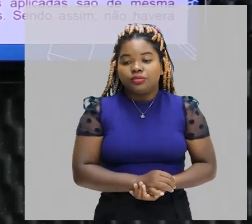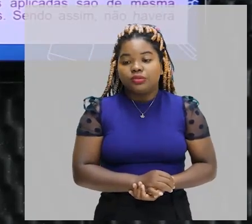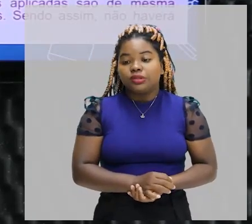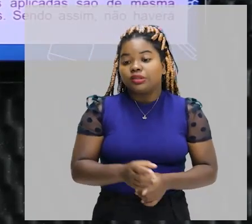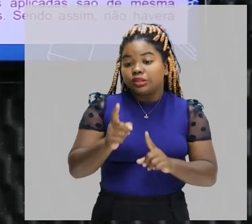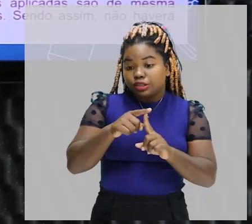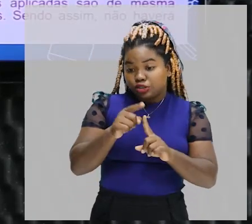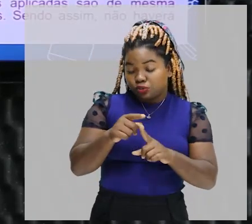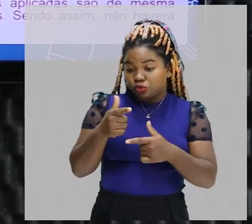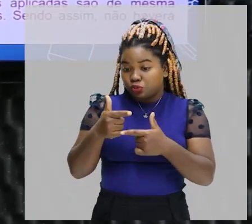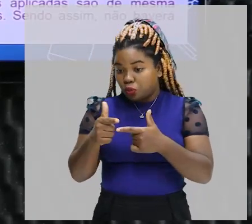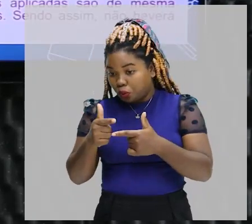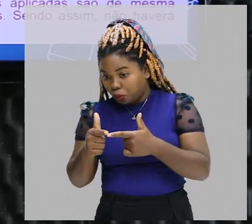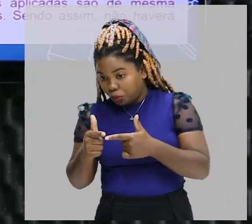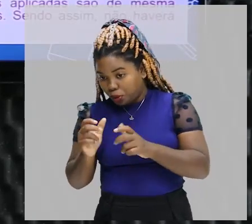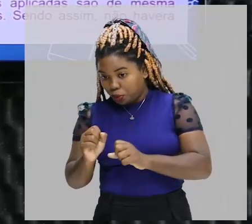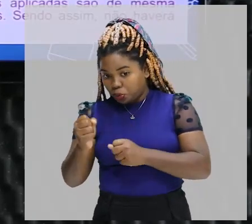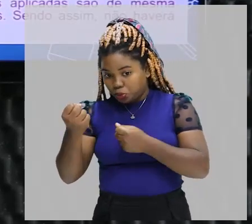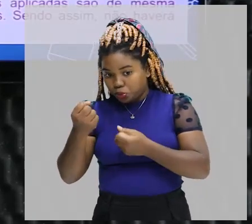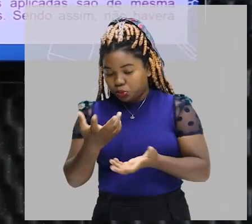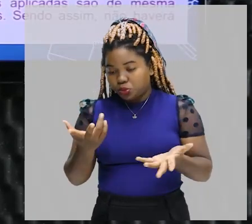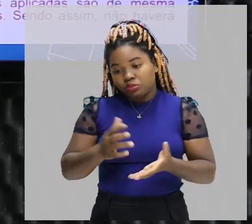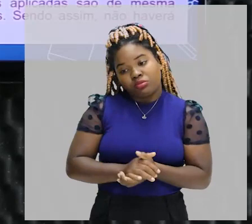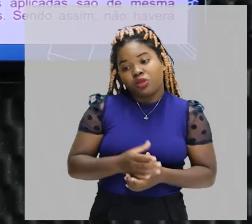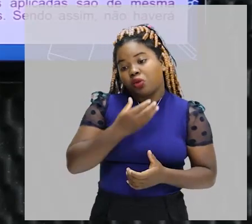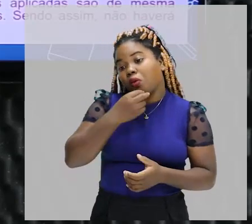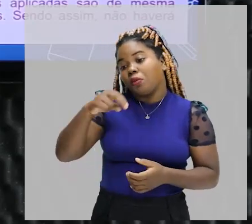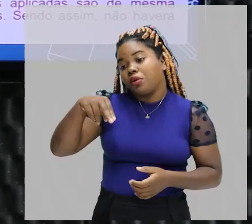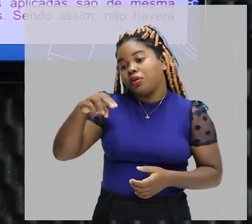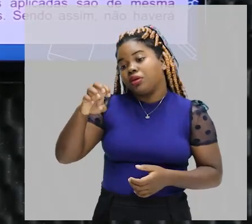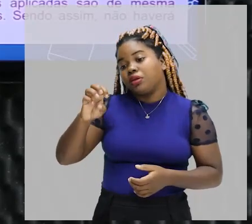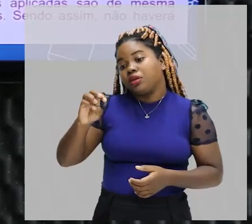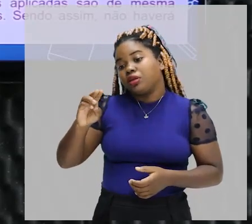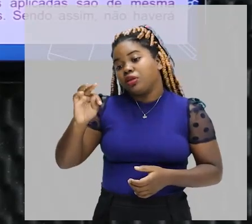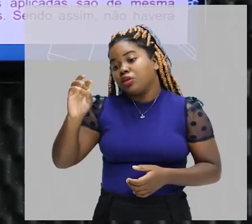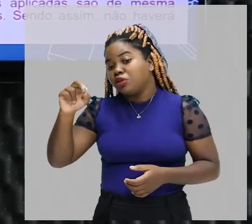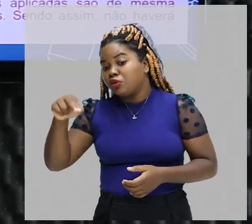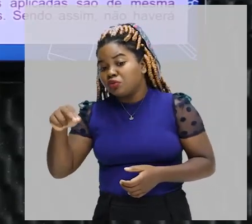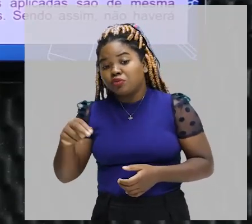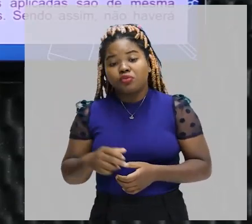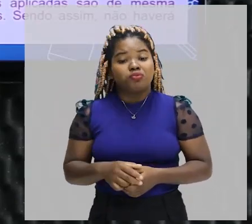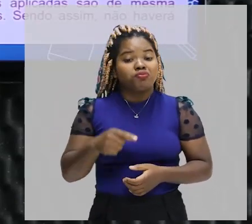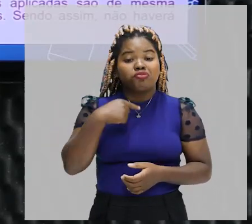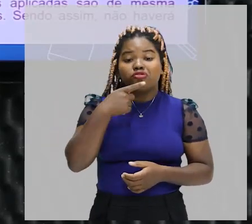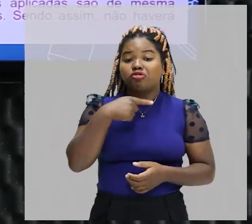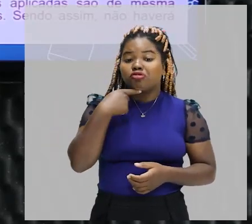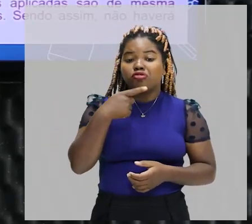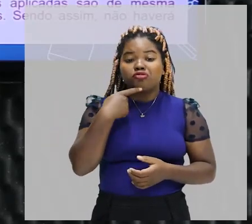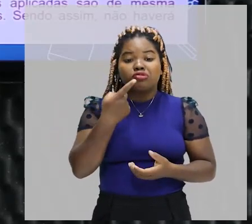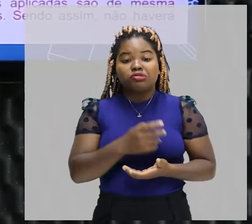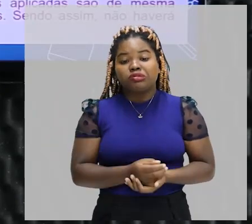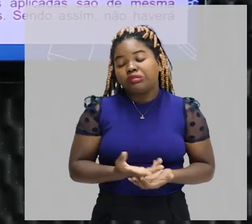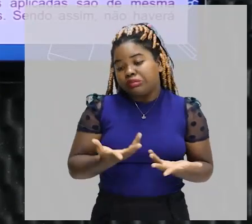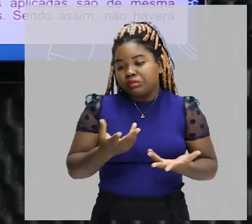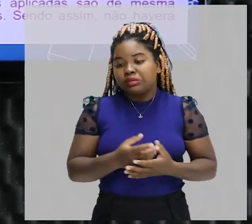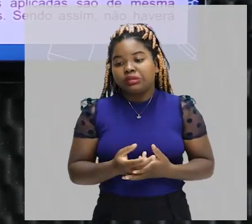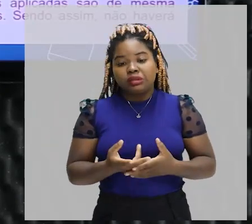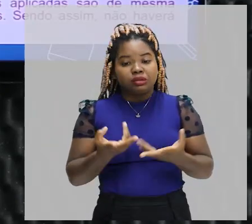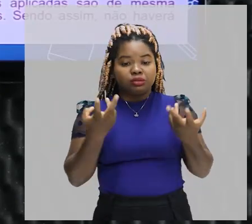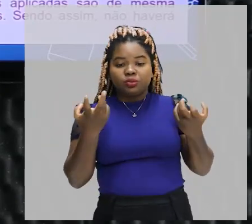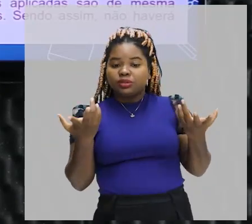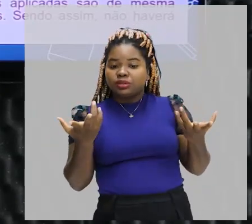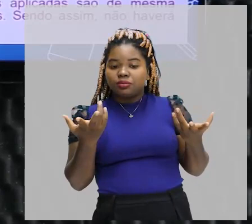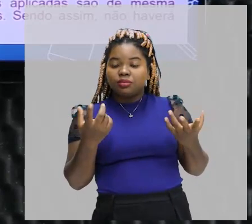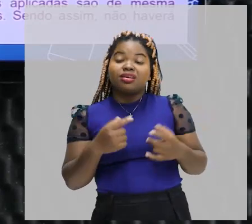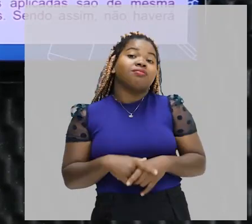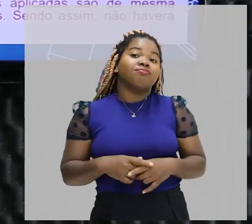tipo de problema, né, sendo que esse é um tipo de problema que Newton não conseguiu resolver. E Newton resolveu lá na terceira lei de Newton. Certo? Ele conseguiu resolver sim